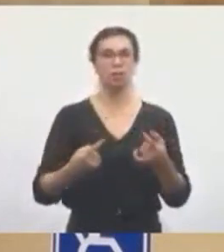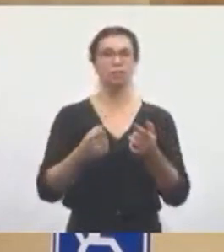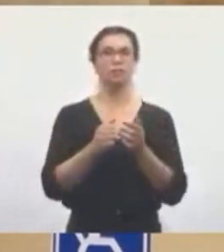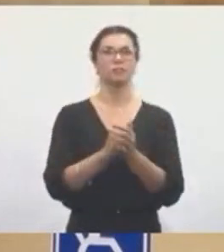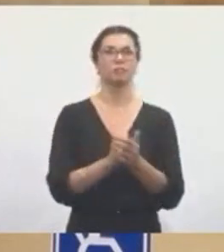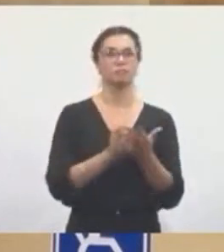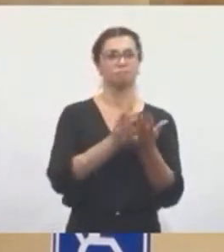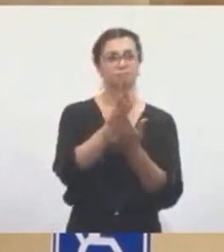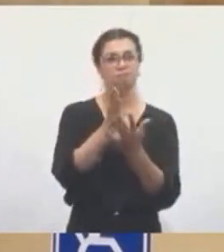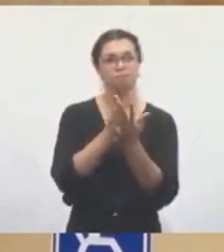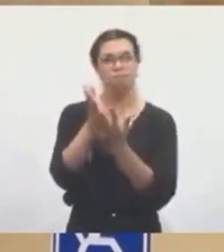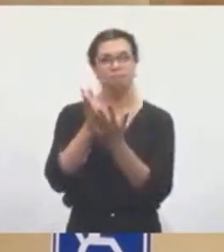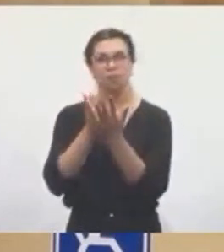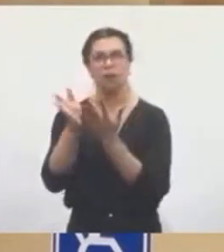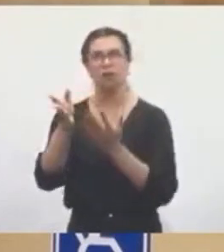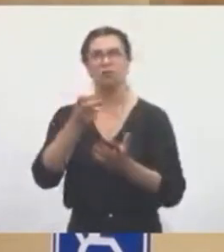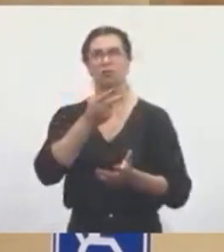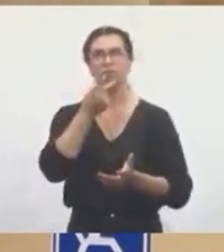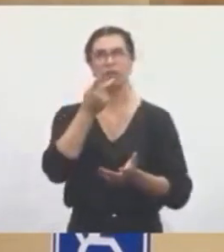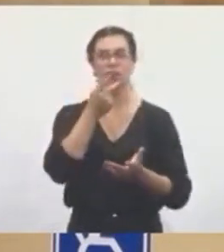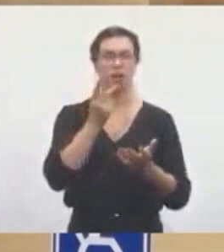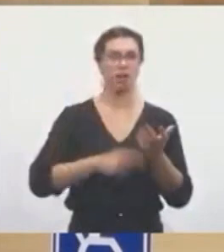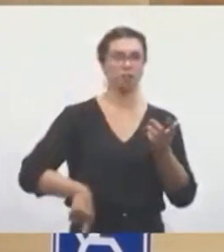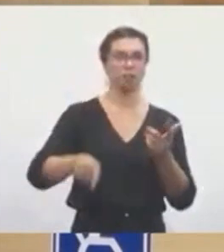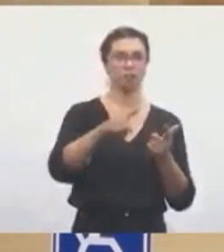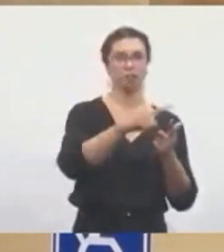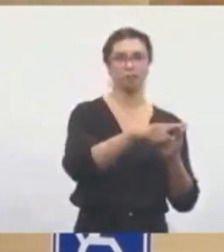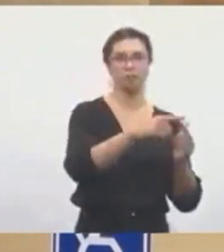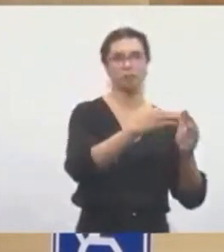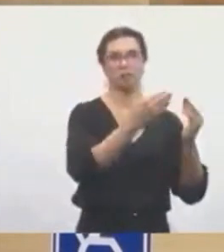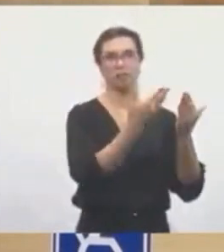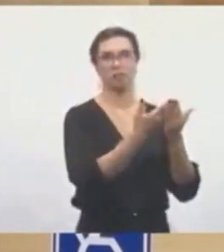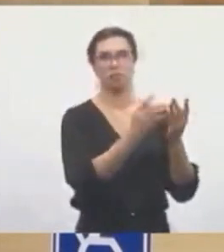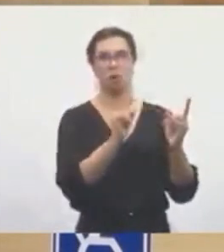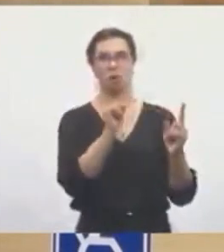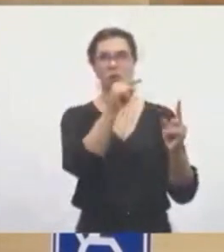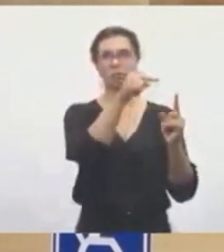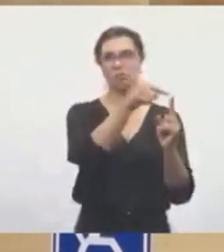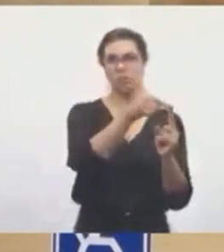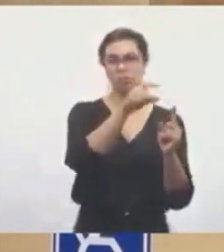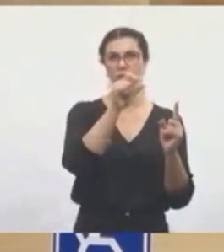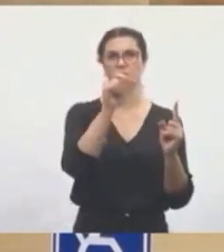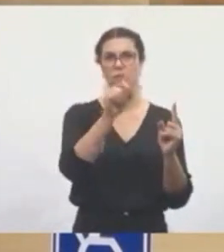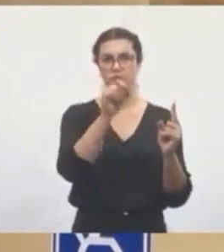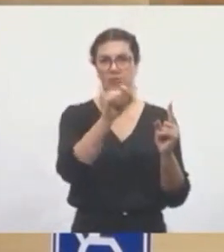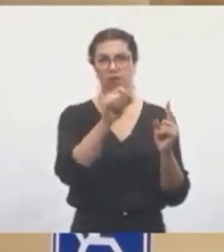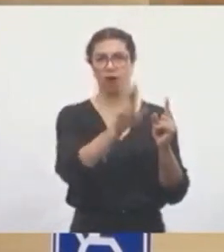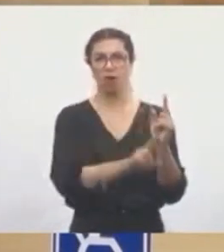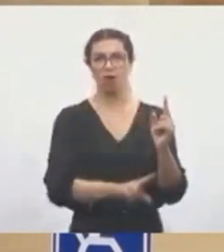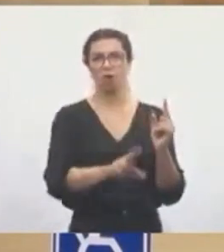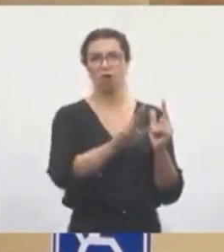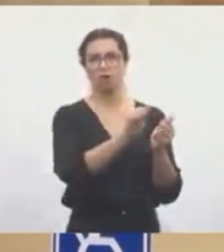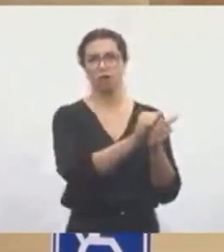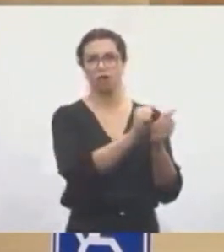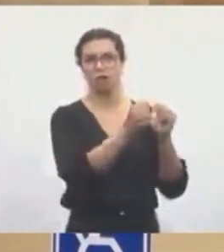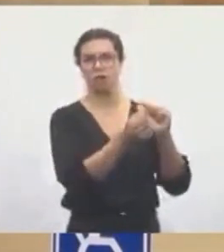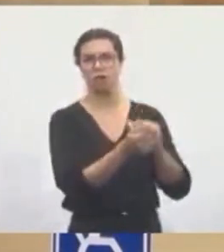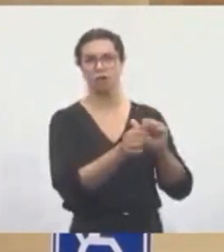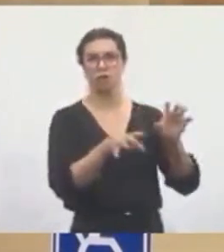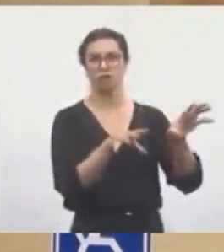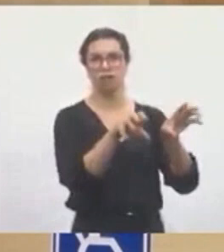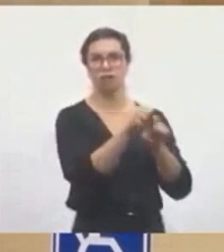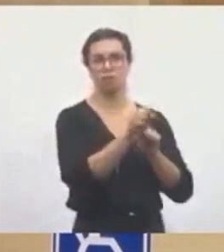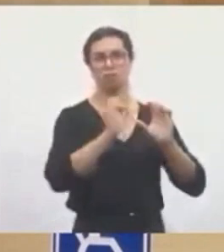âmbitos. Se a gente fala do esporte na escola, que tem como objetivo, não é, utilizar o esporte para